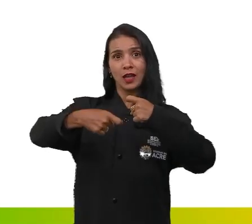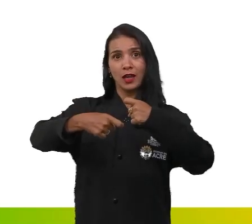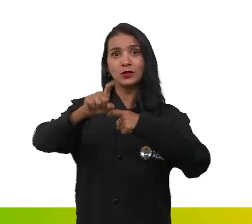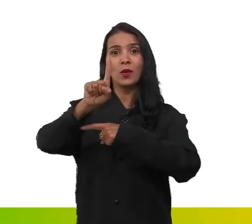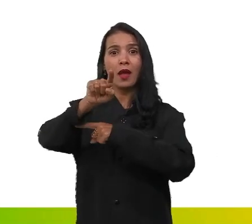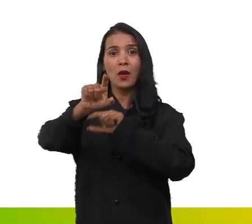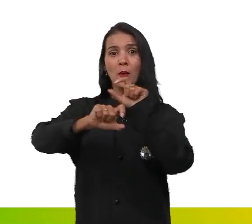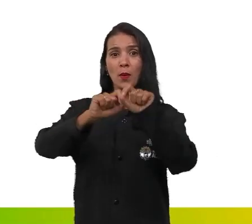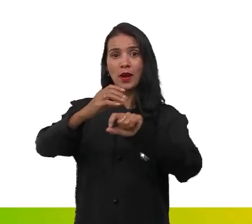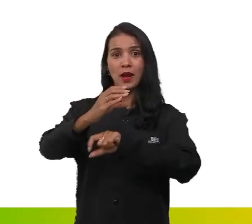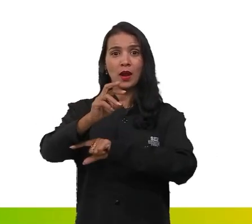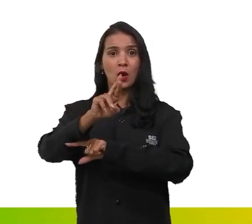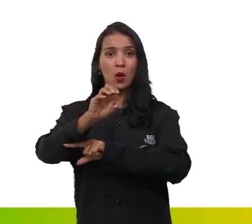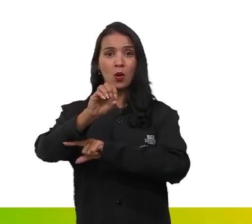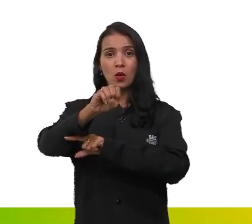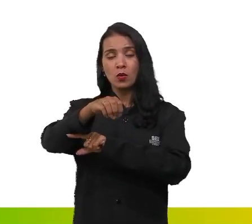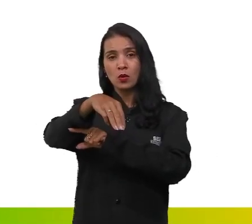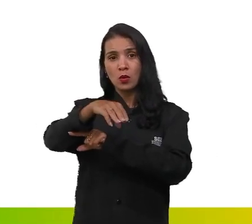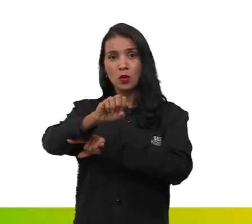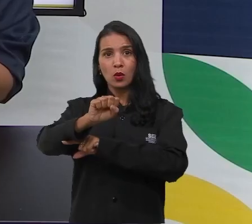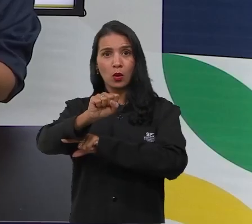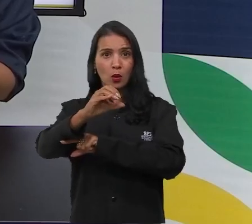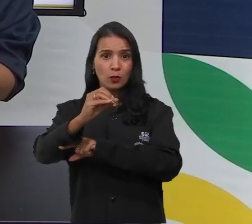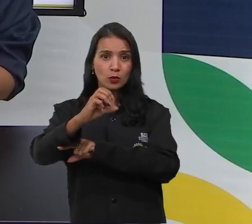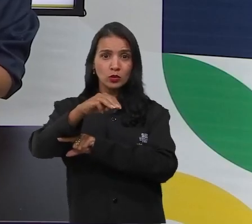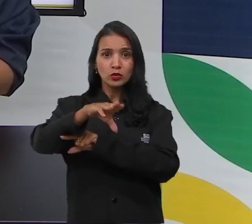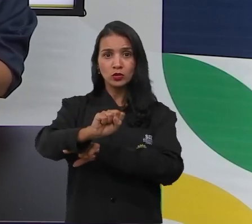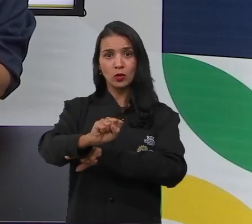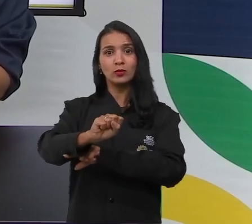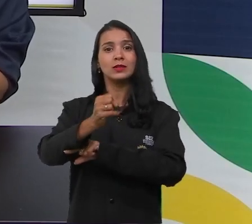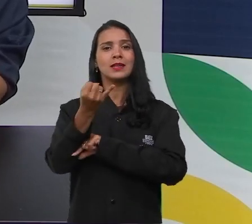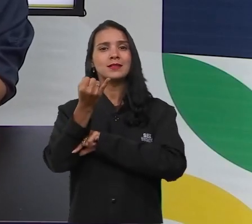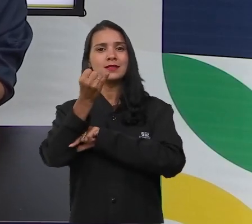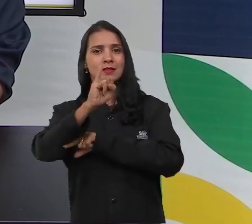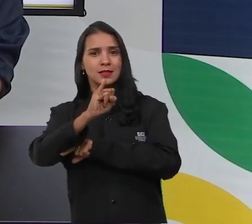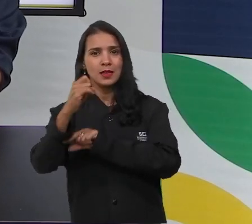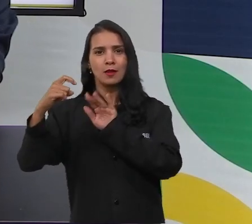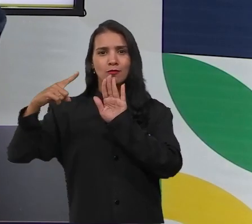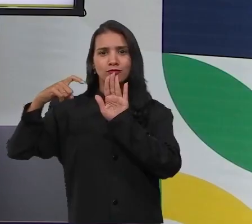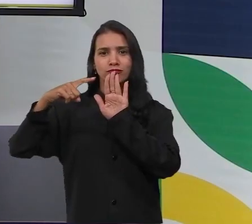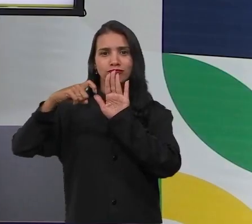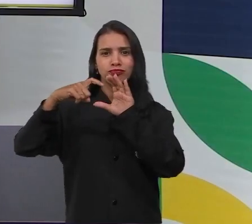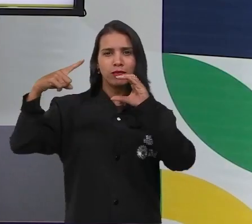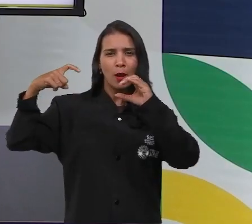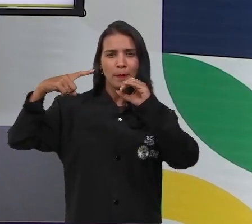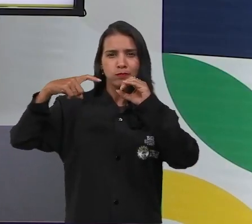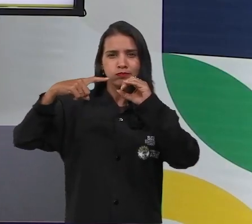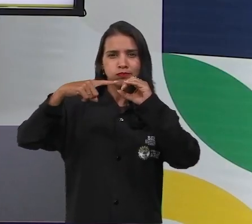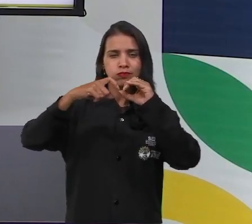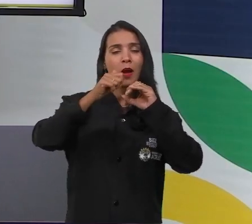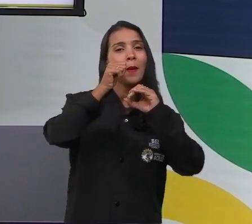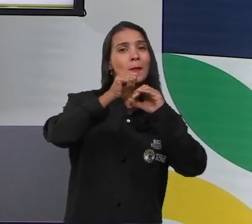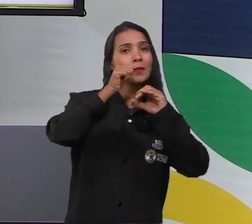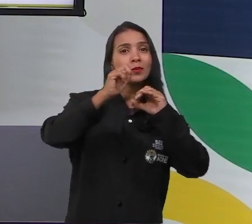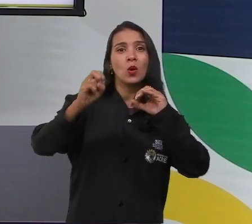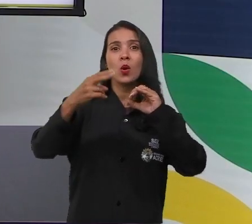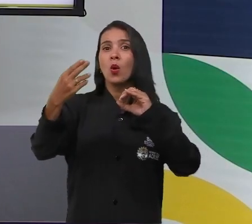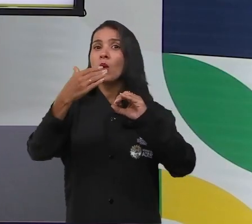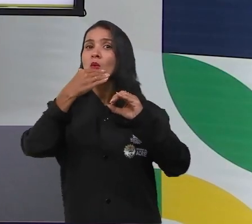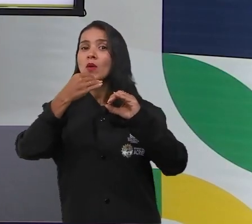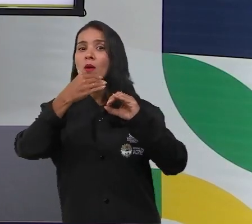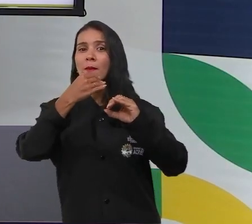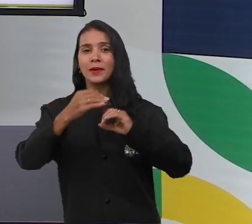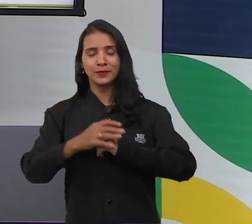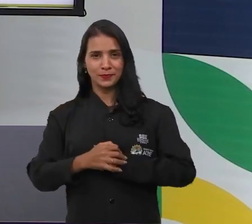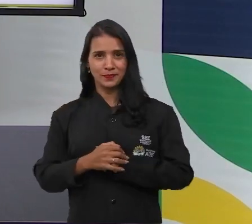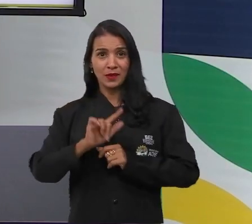que vai definir se o embrião vai ser feminino ou se vai ser masculino.